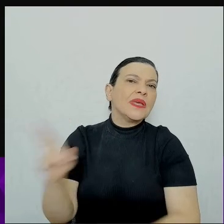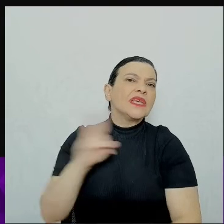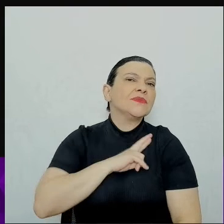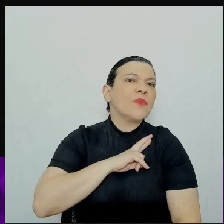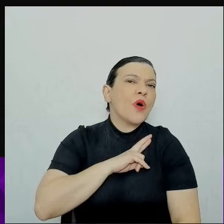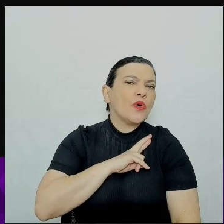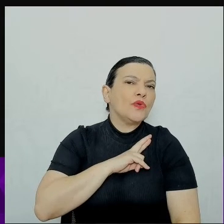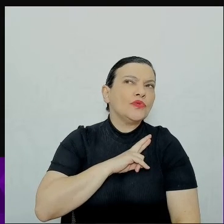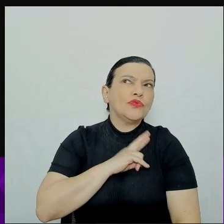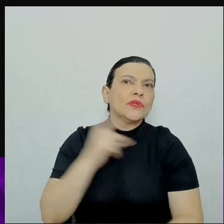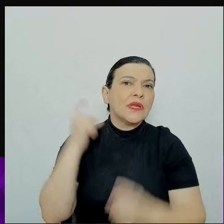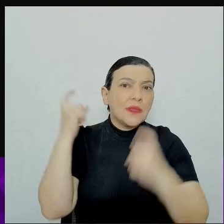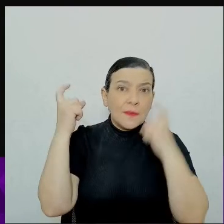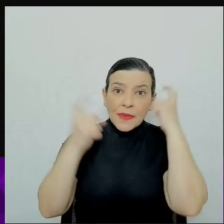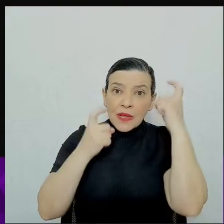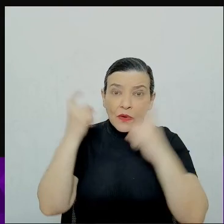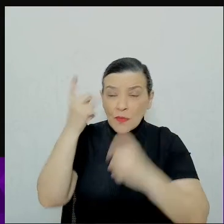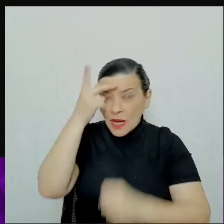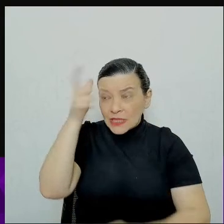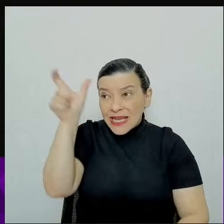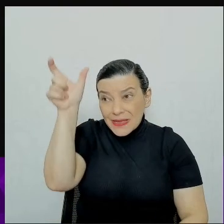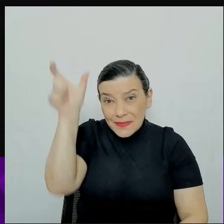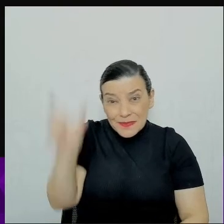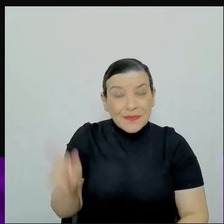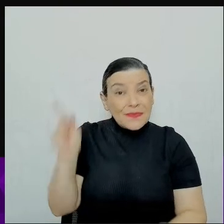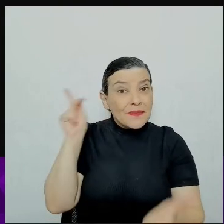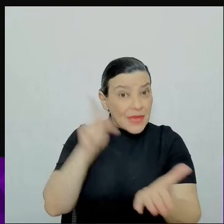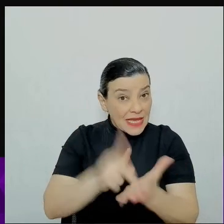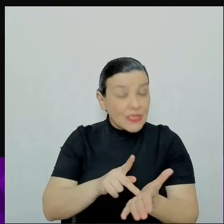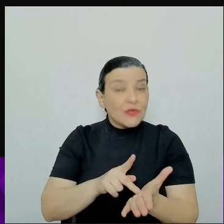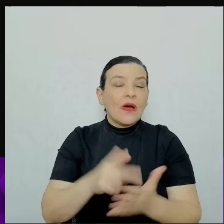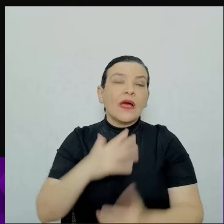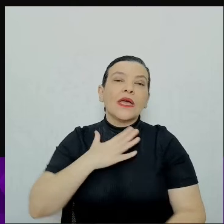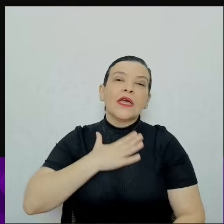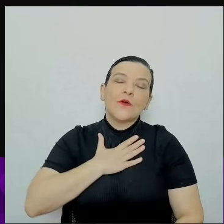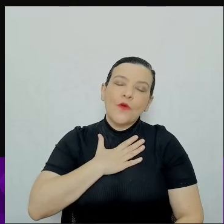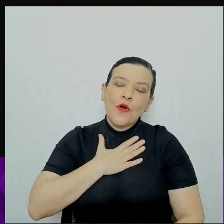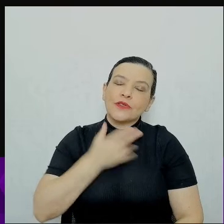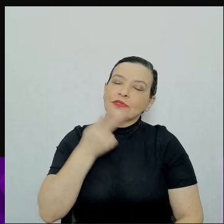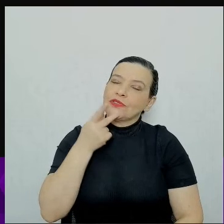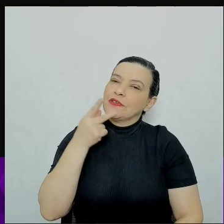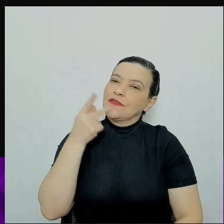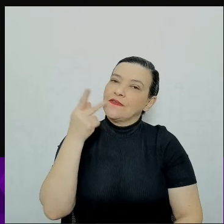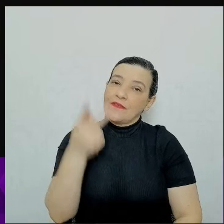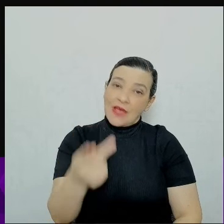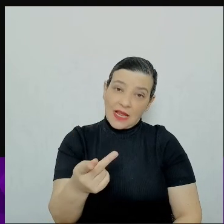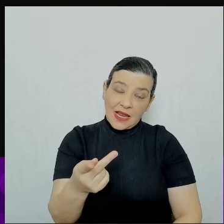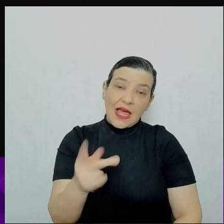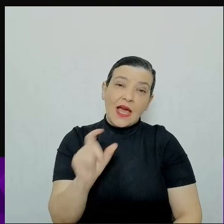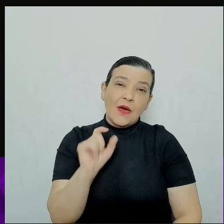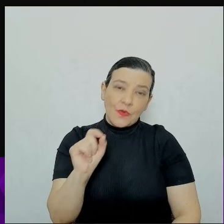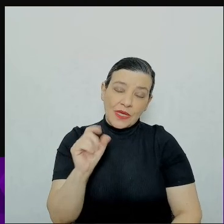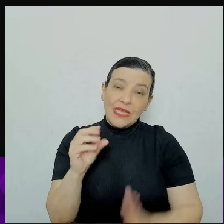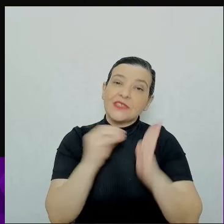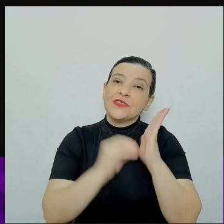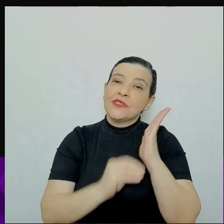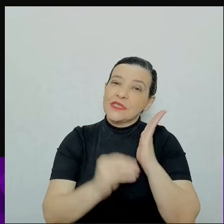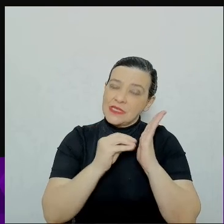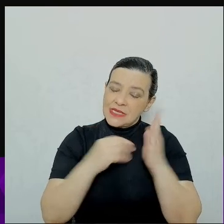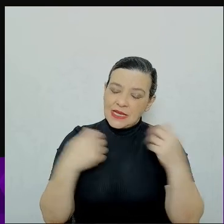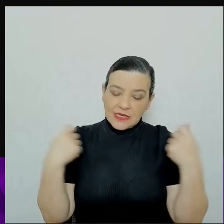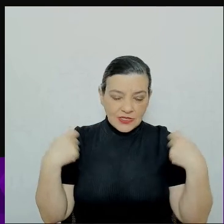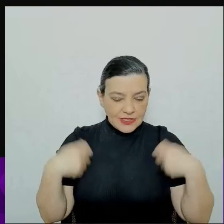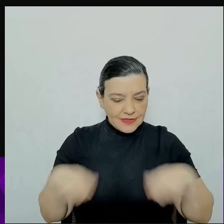gente está preocupado com a pessoa por trás, né? Então, uma coisa que eu gosto sempre de dizer é que até mesmo enquanto designer, a gente precisa ter